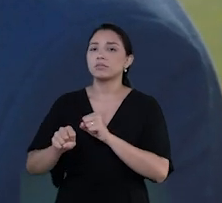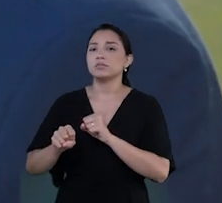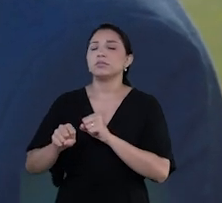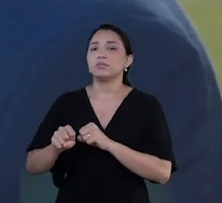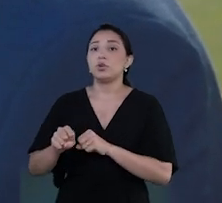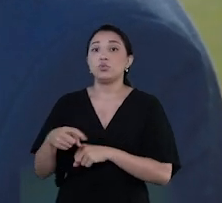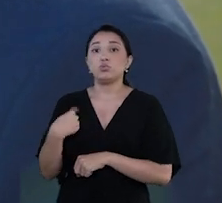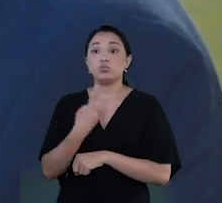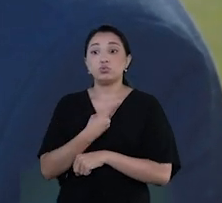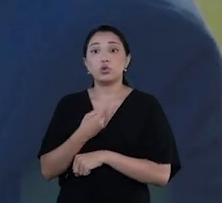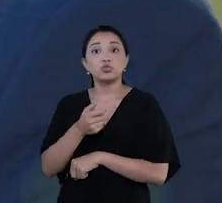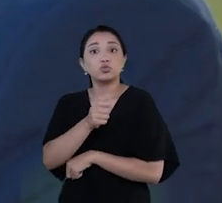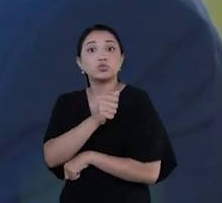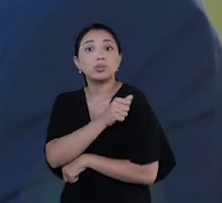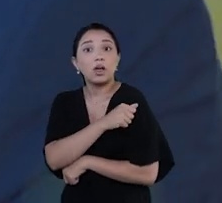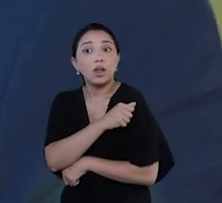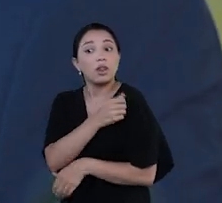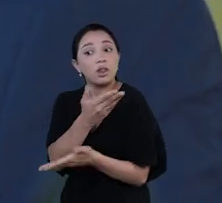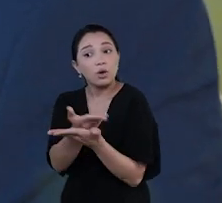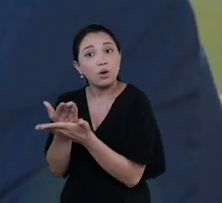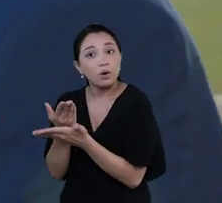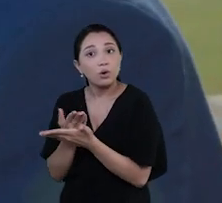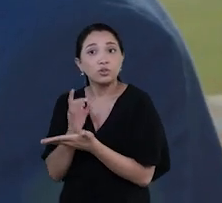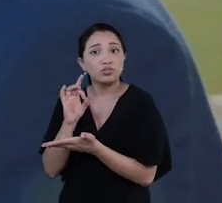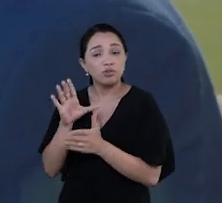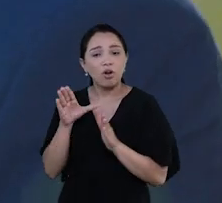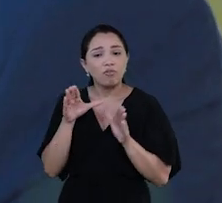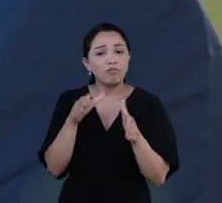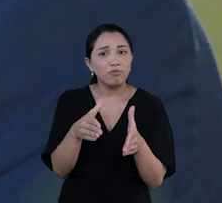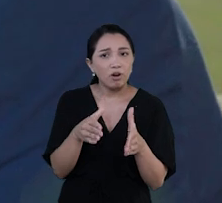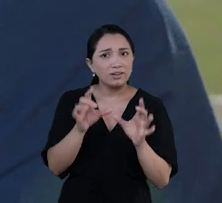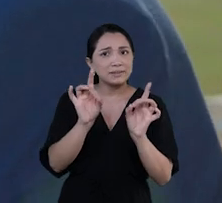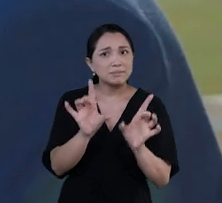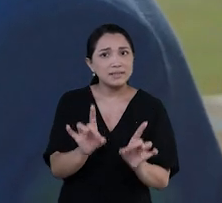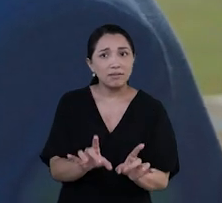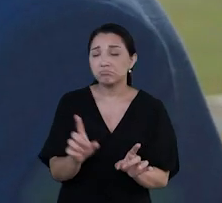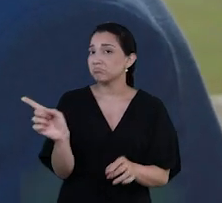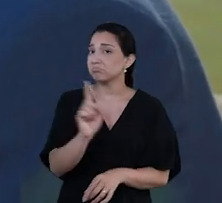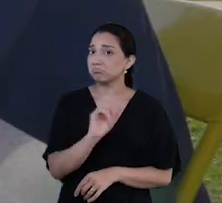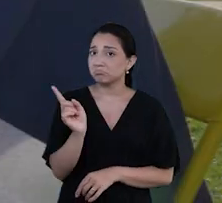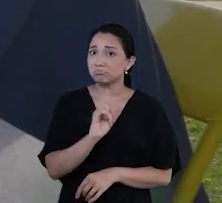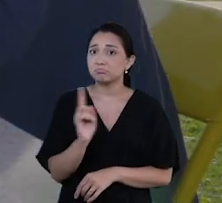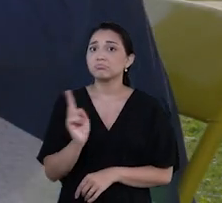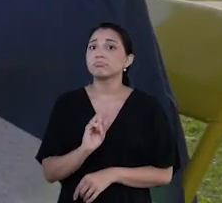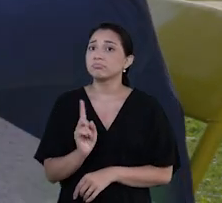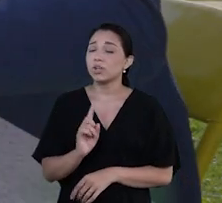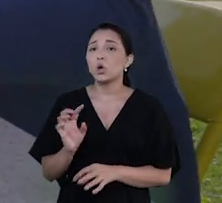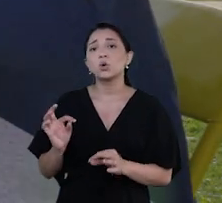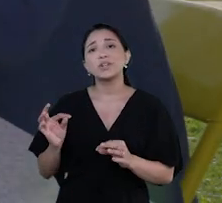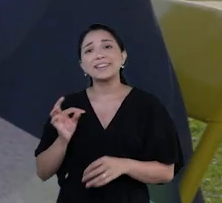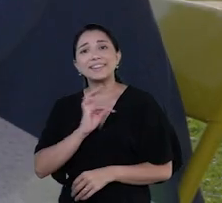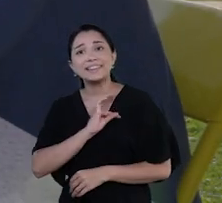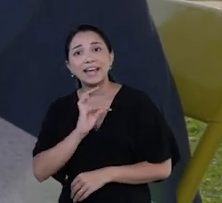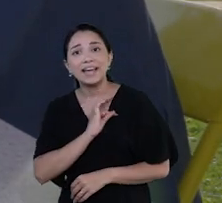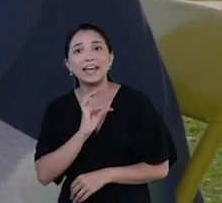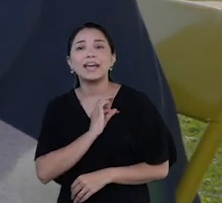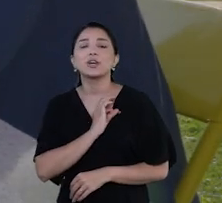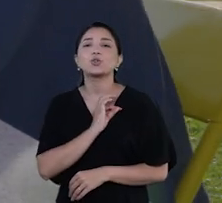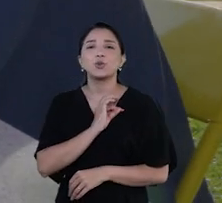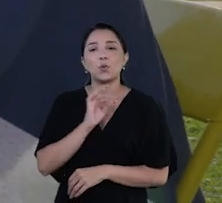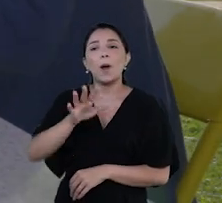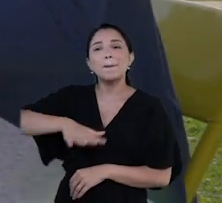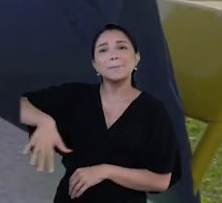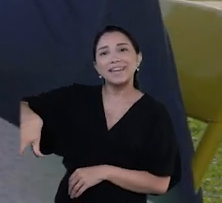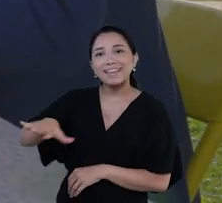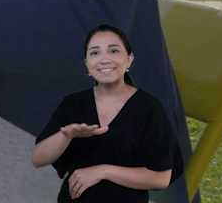apenas para os estudantes das áreas específicas por exemplo nós temos eh técnico e eh em saneamento ambiental e etc né